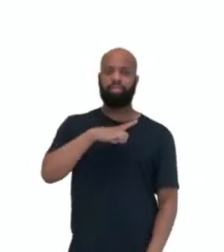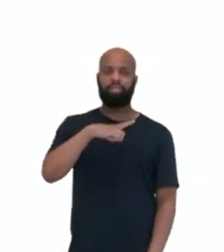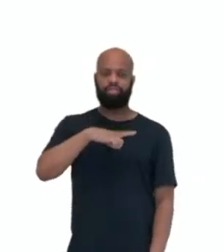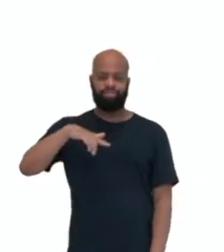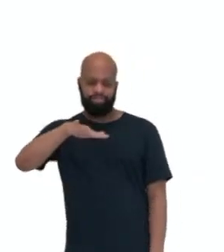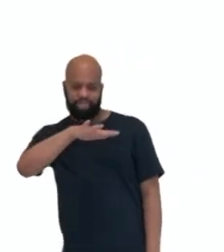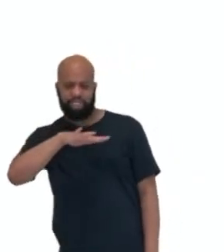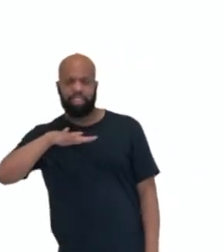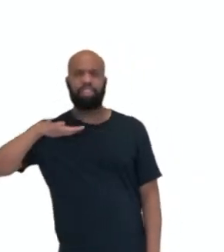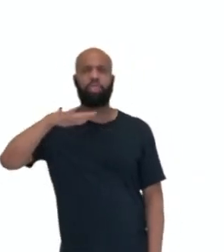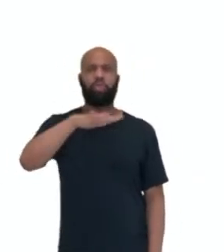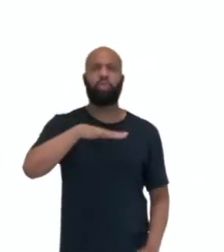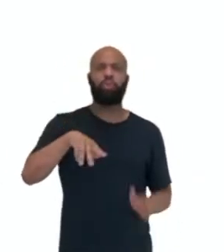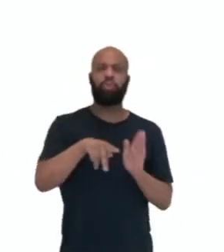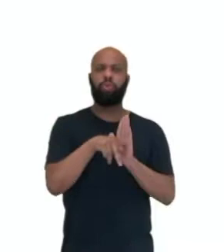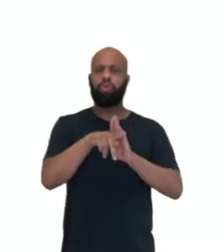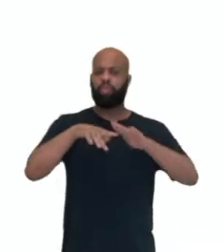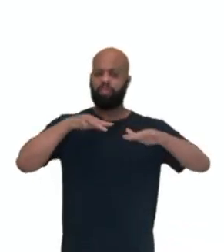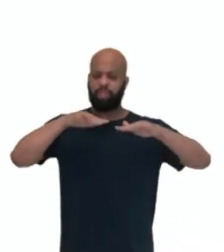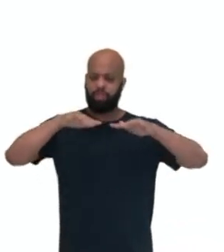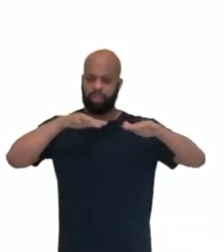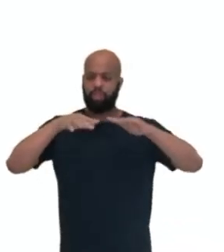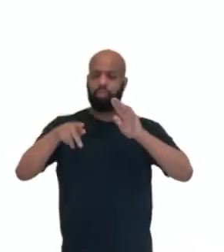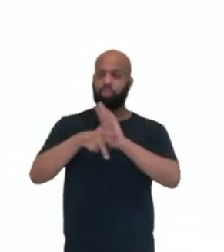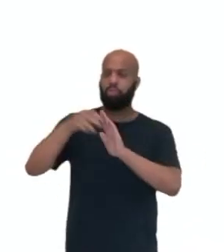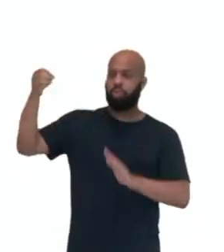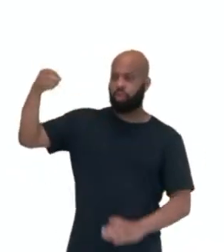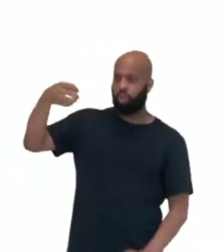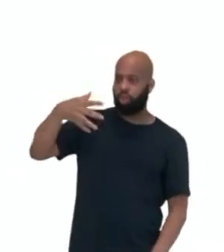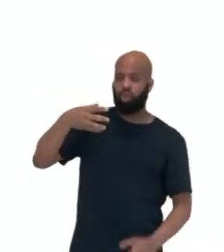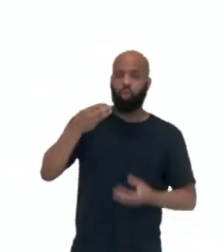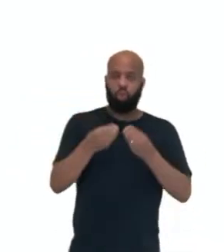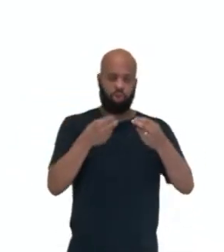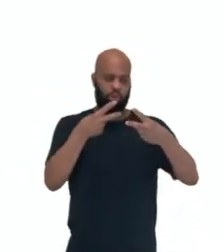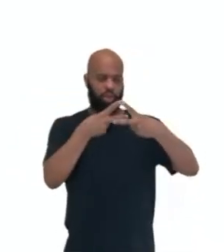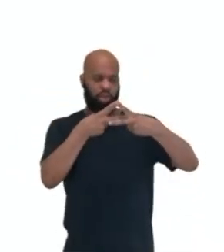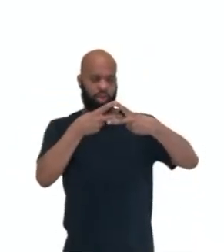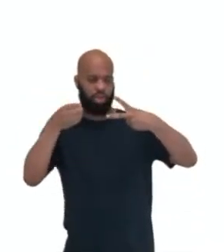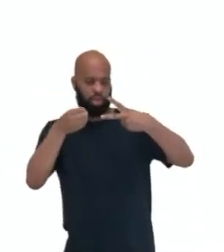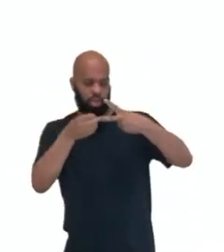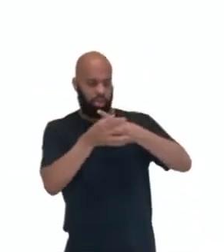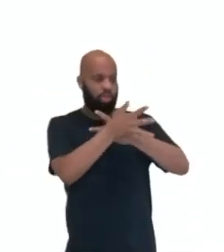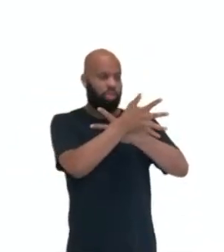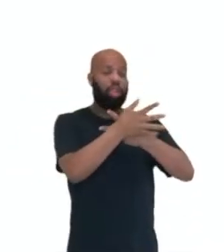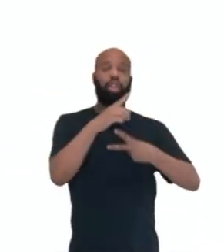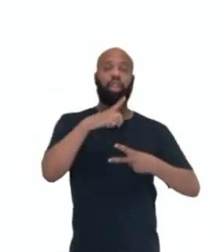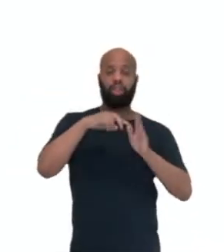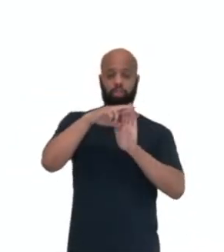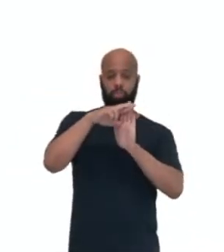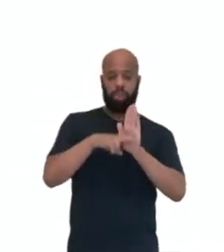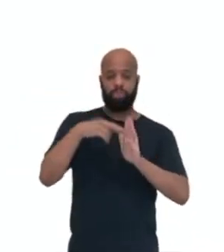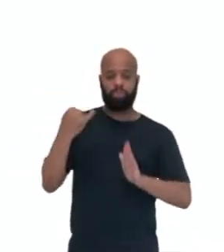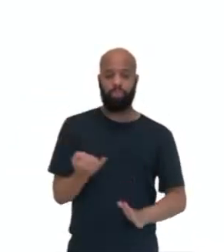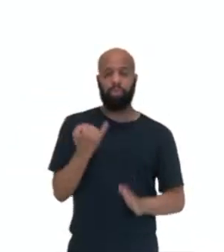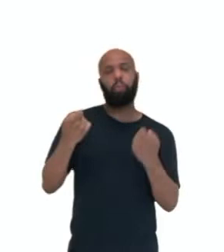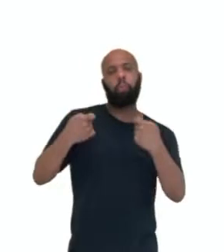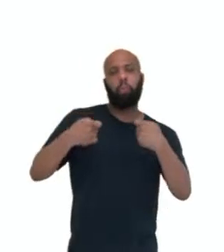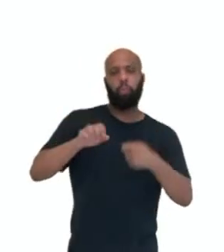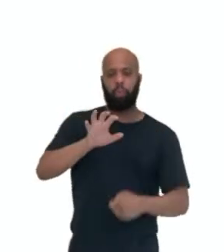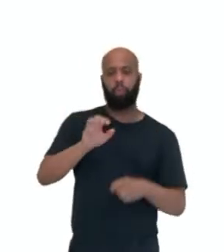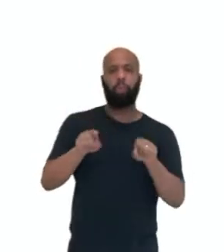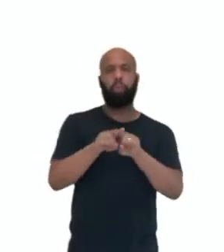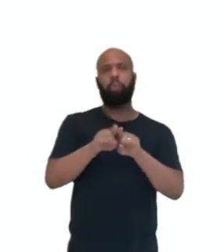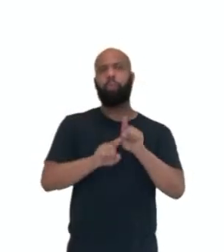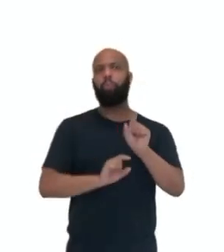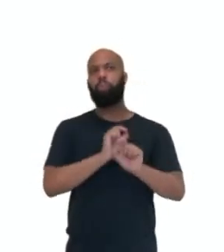plano de vibração da luz polarizada. Há uma condição necessária para isso, e essa condição